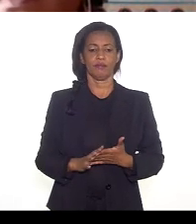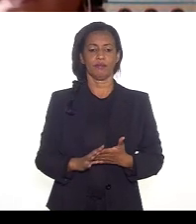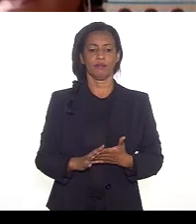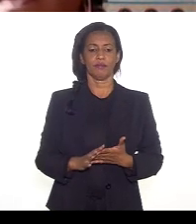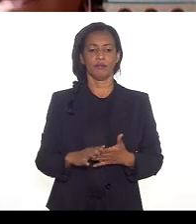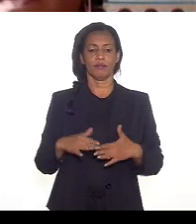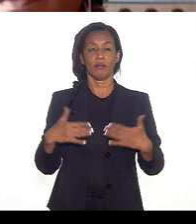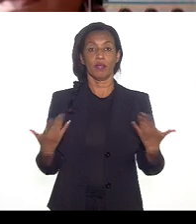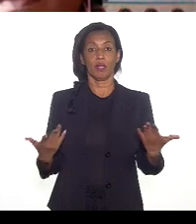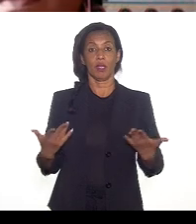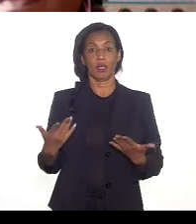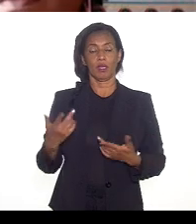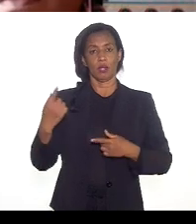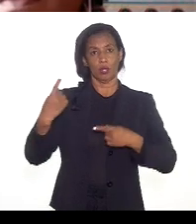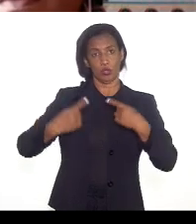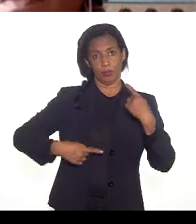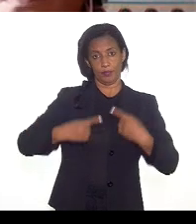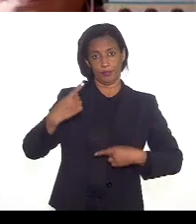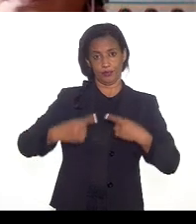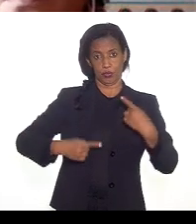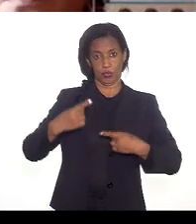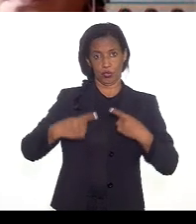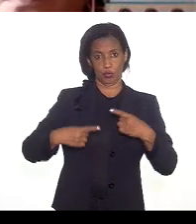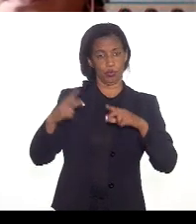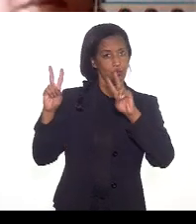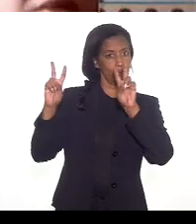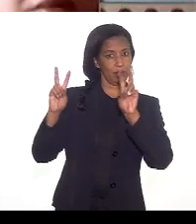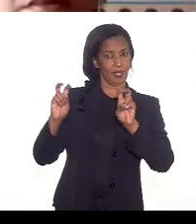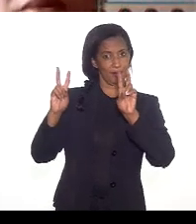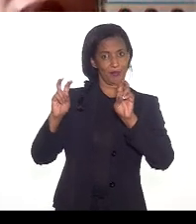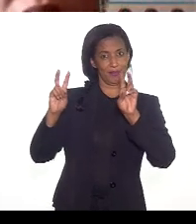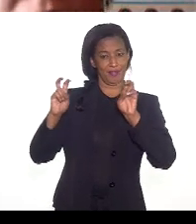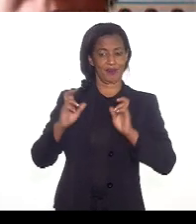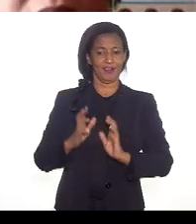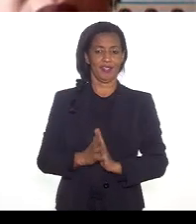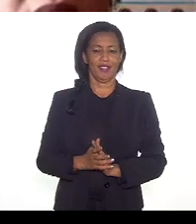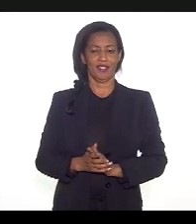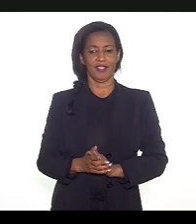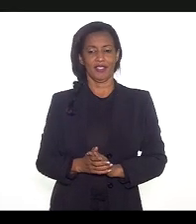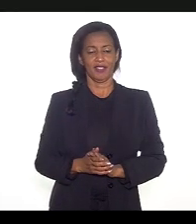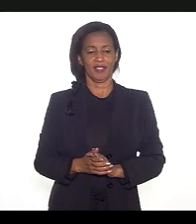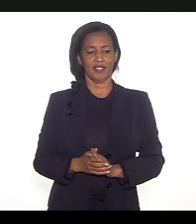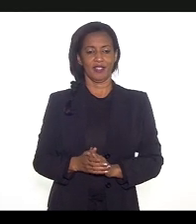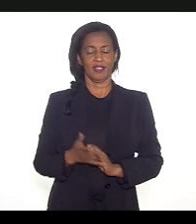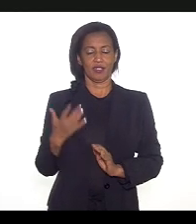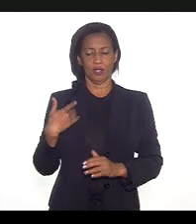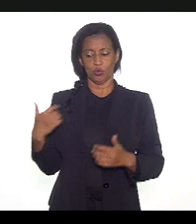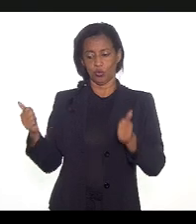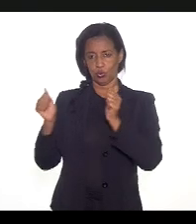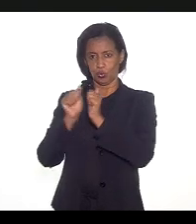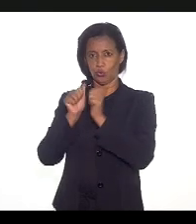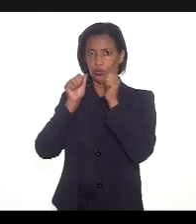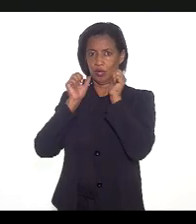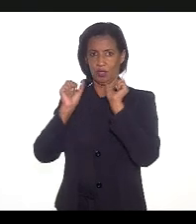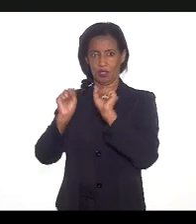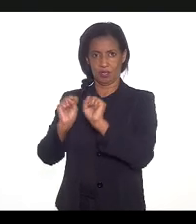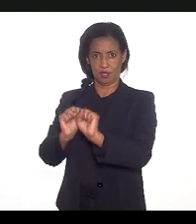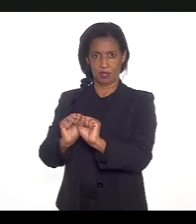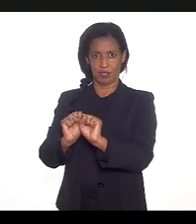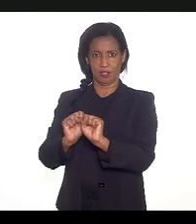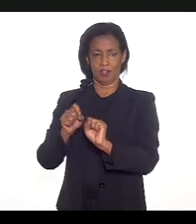Instado pelo nosso presidente a discutir esse tema, eu estou aqui me dedicando junto com a assessoria